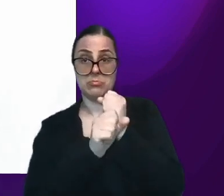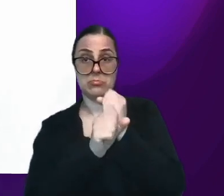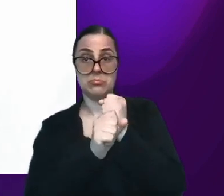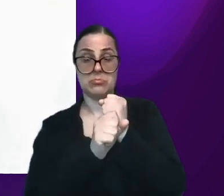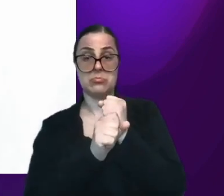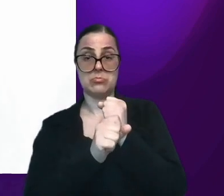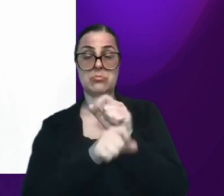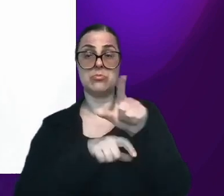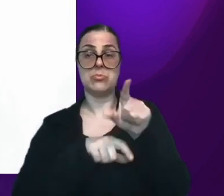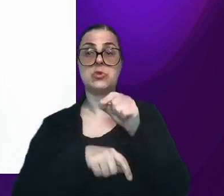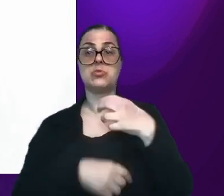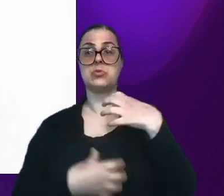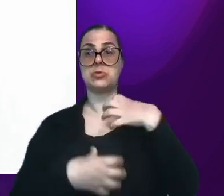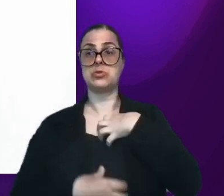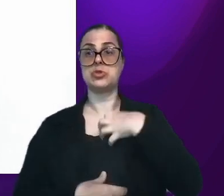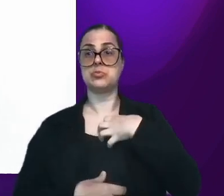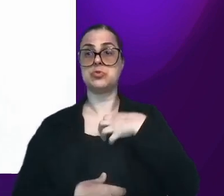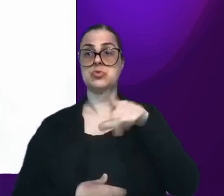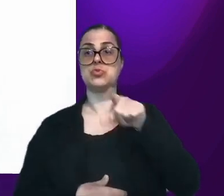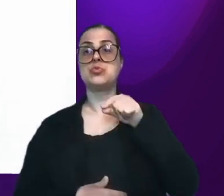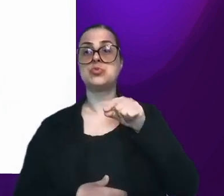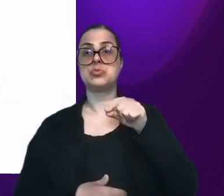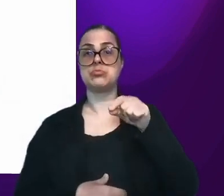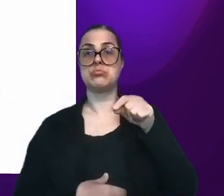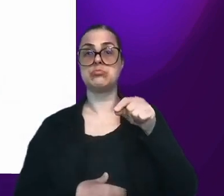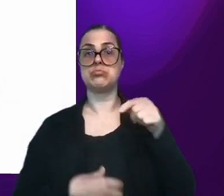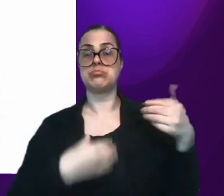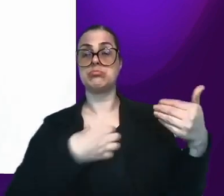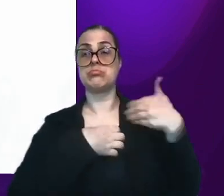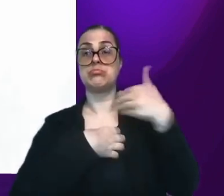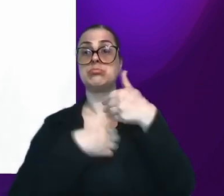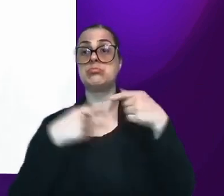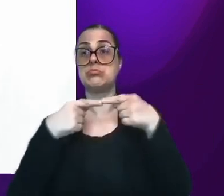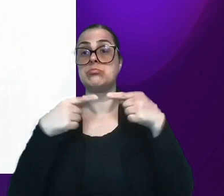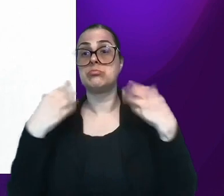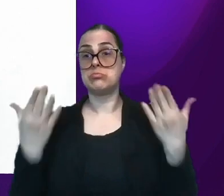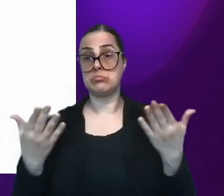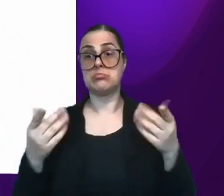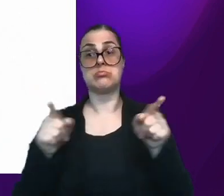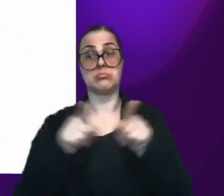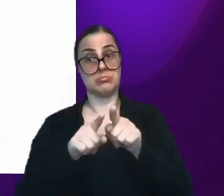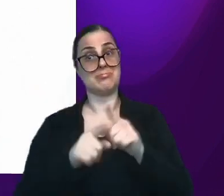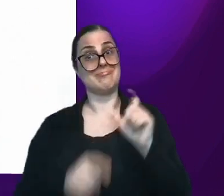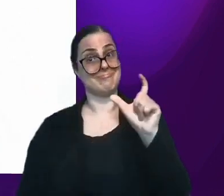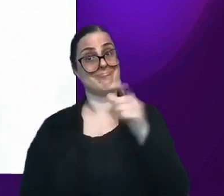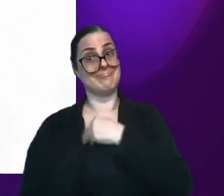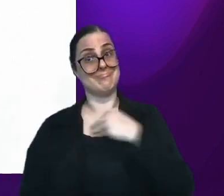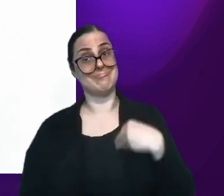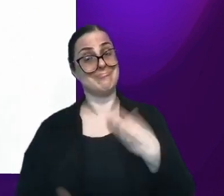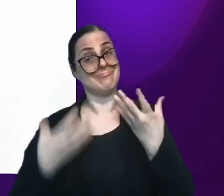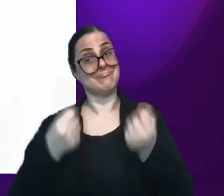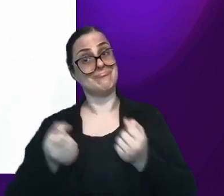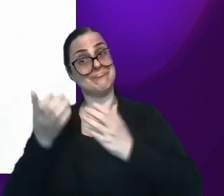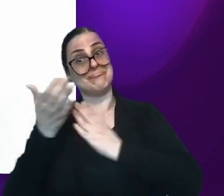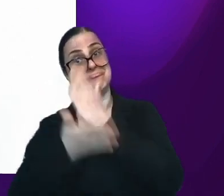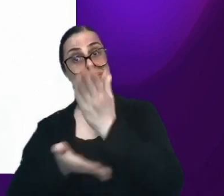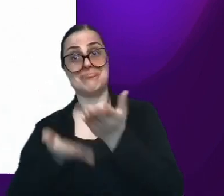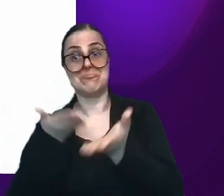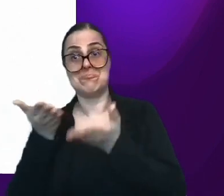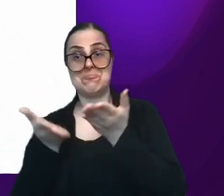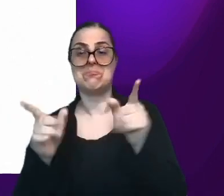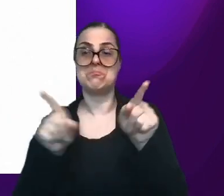de modalidade, né? Isso até foi por conta de questão aí de cobertura de convênios, e a gente, na medida do possível, tem